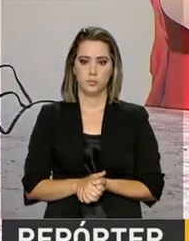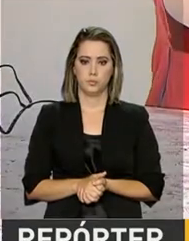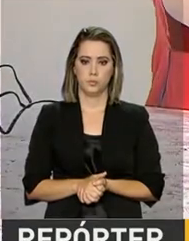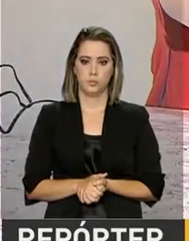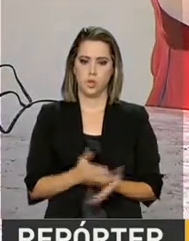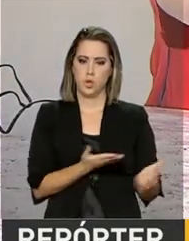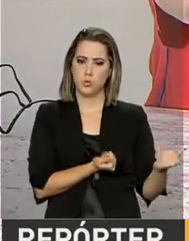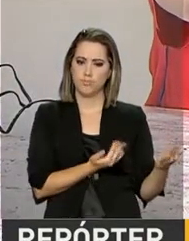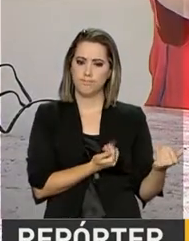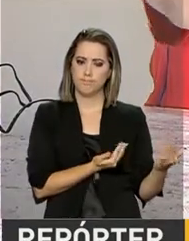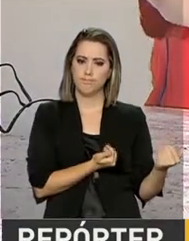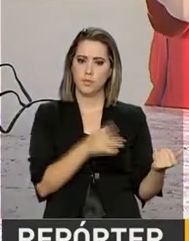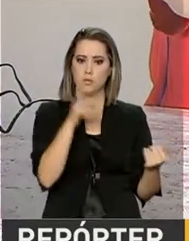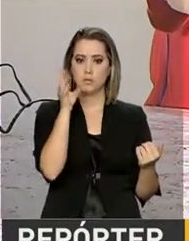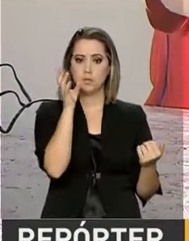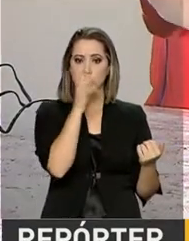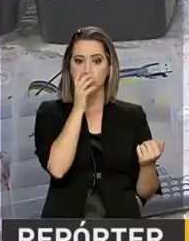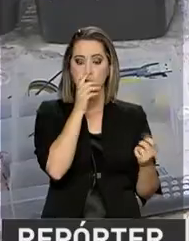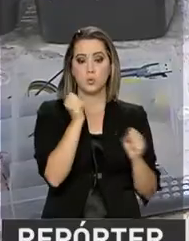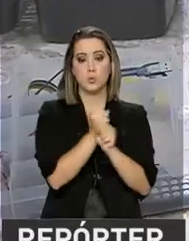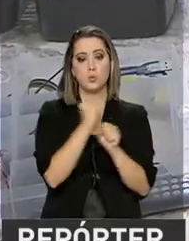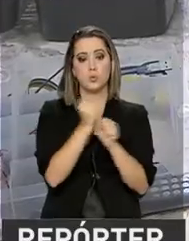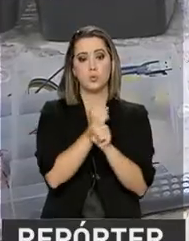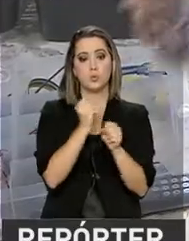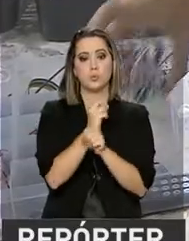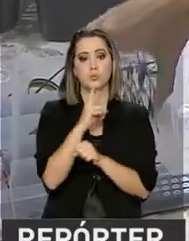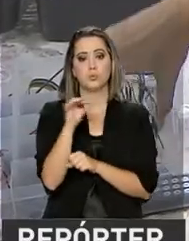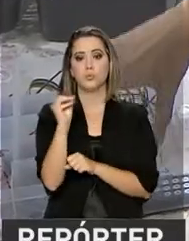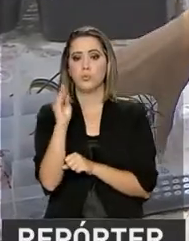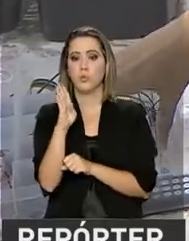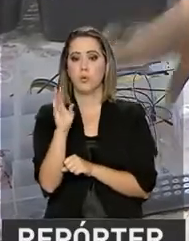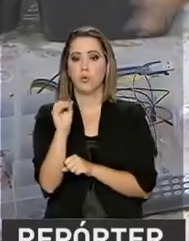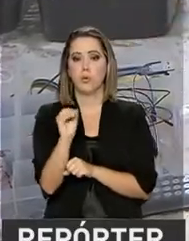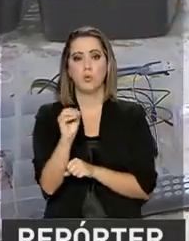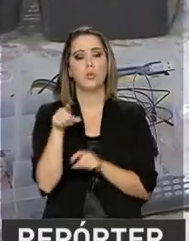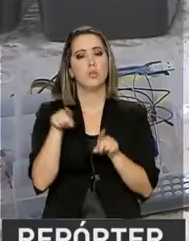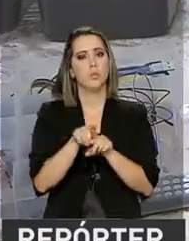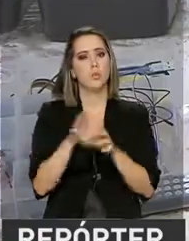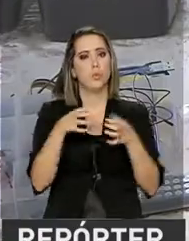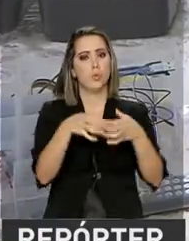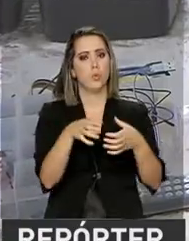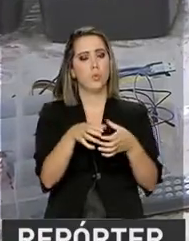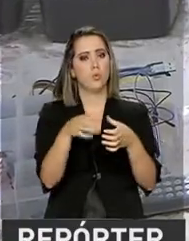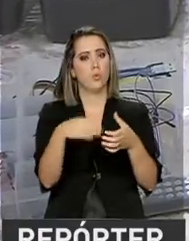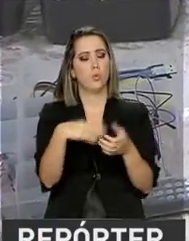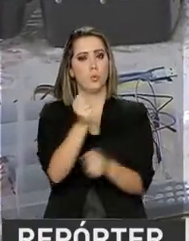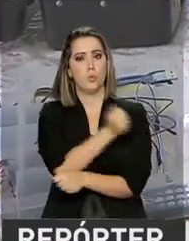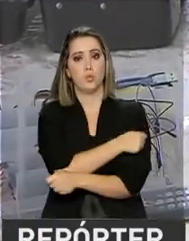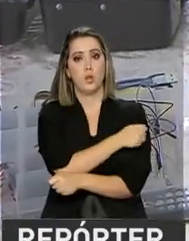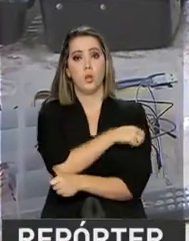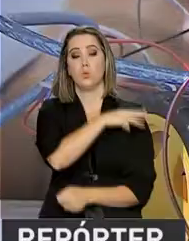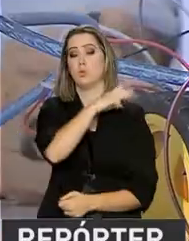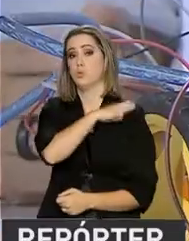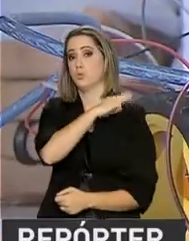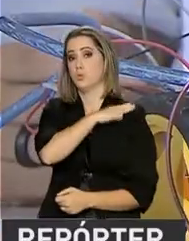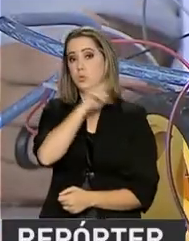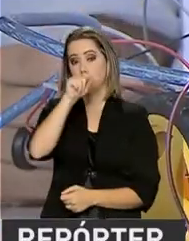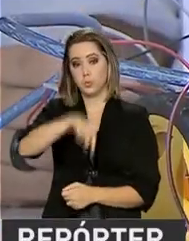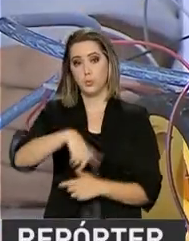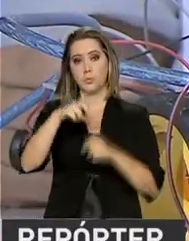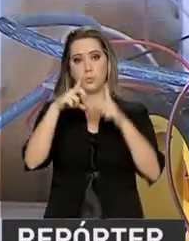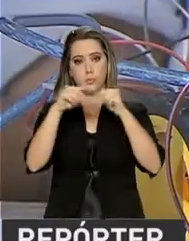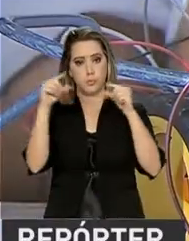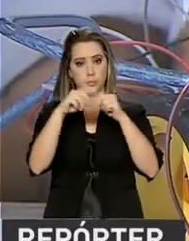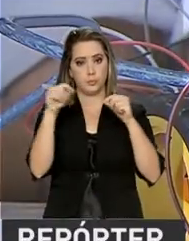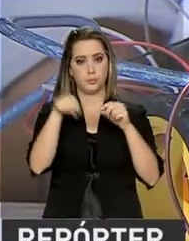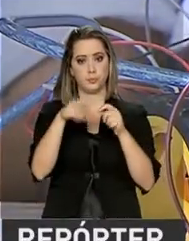Jovens interessados em construir robôs. Esse grupo de estudantes do ensino médio de uma escola pública do Distrito Federal desenvolveu